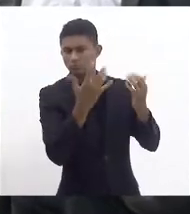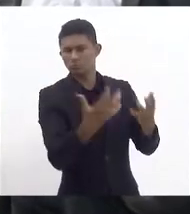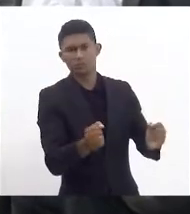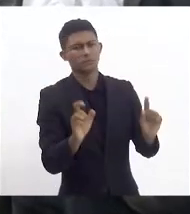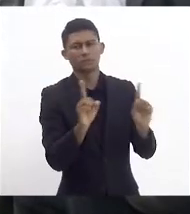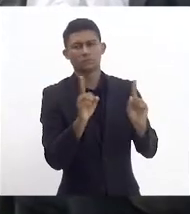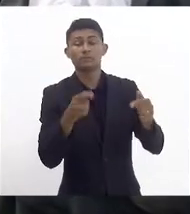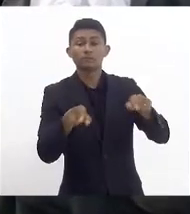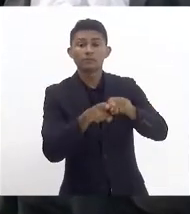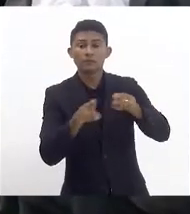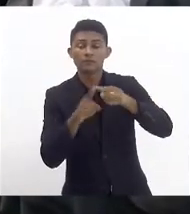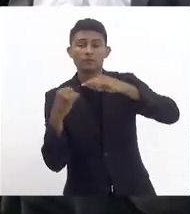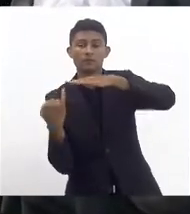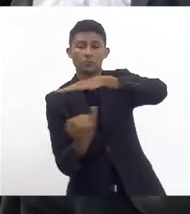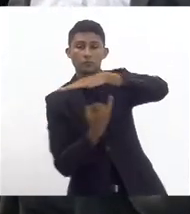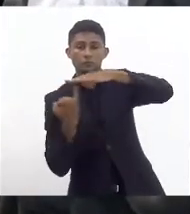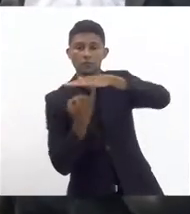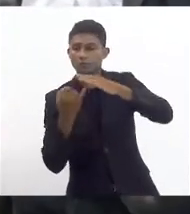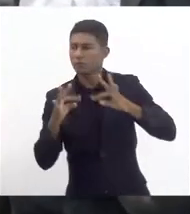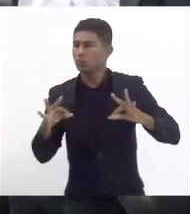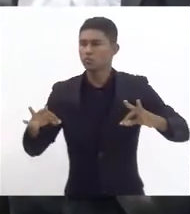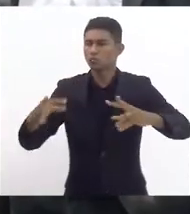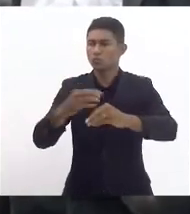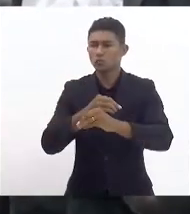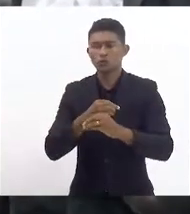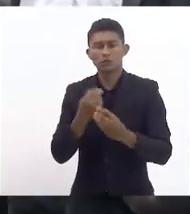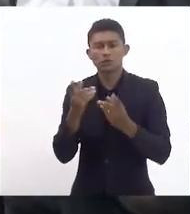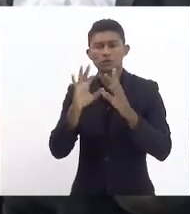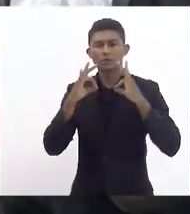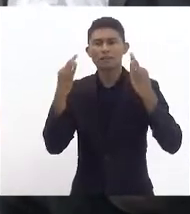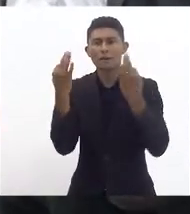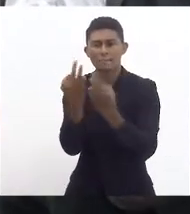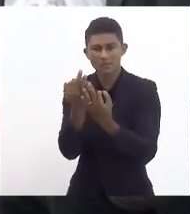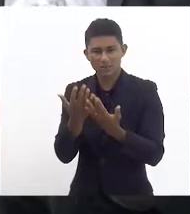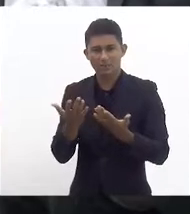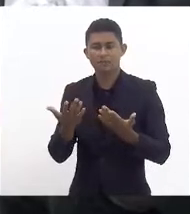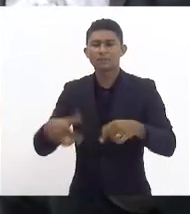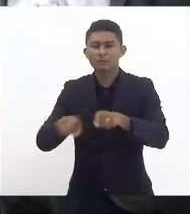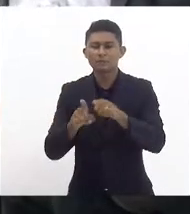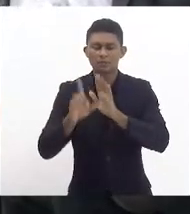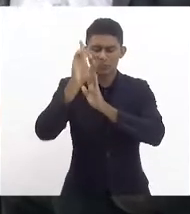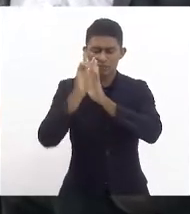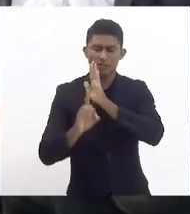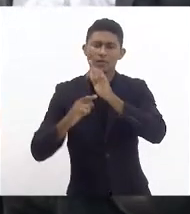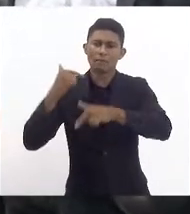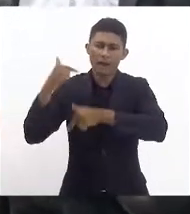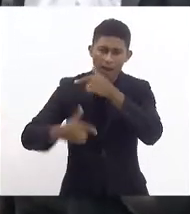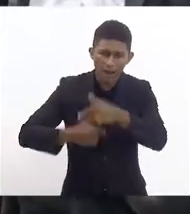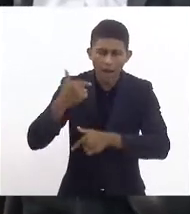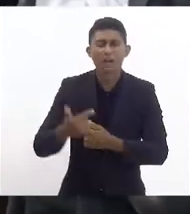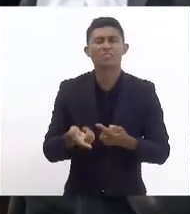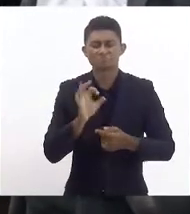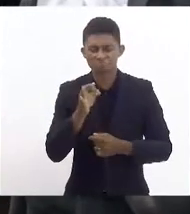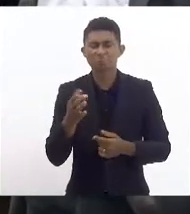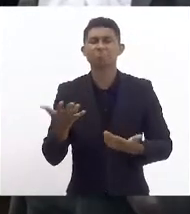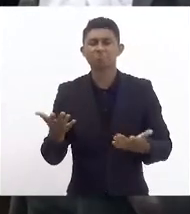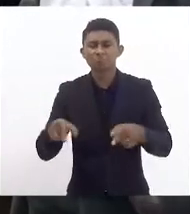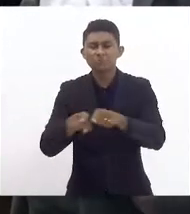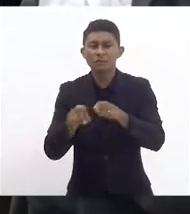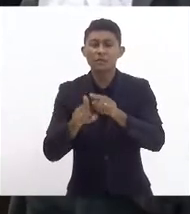nossas instituições, das nossas famílias, do direito ao trabalho e, sobretudo, do direito